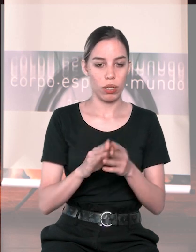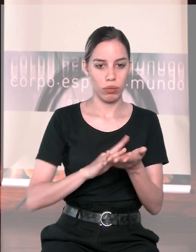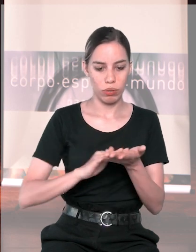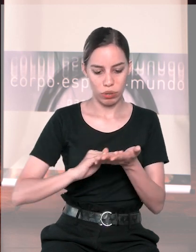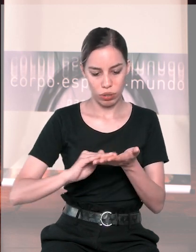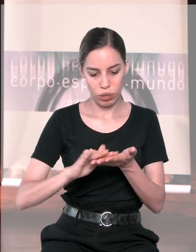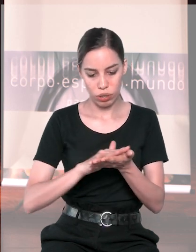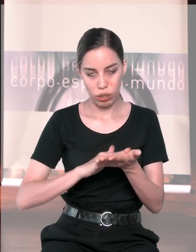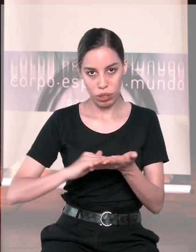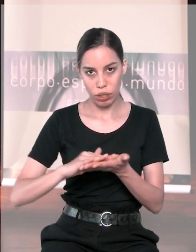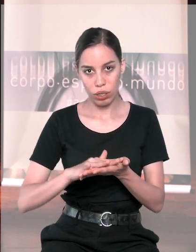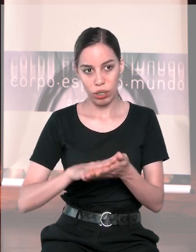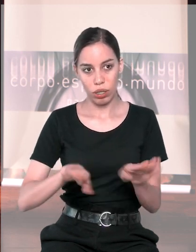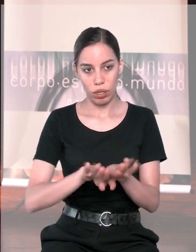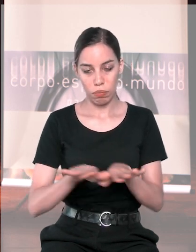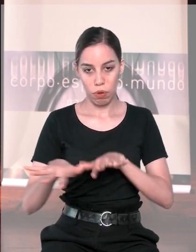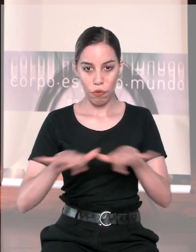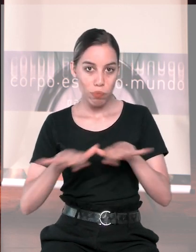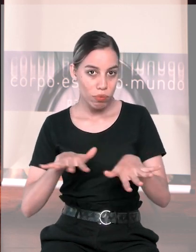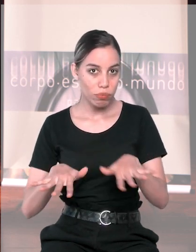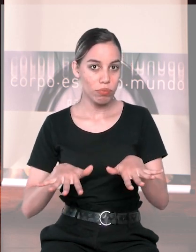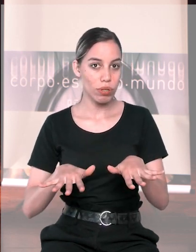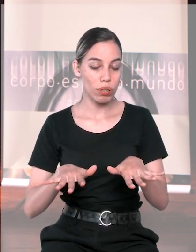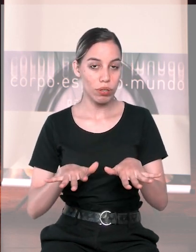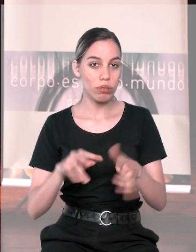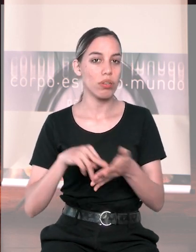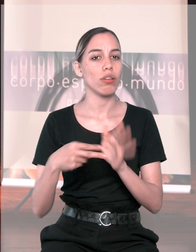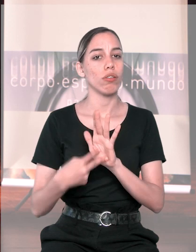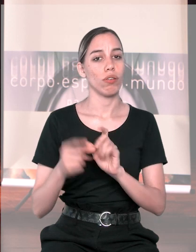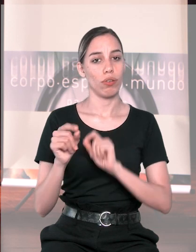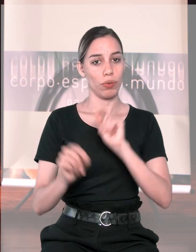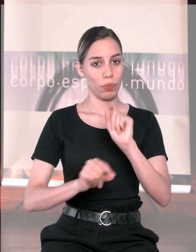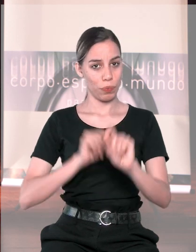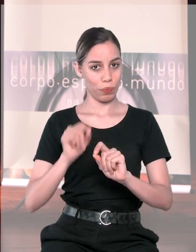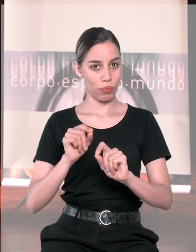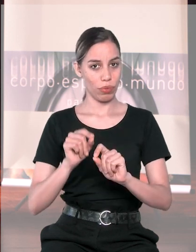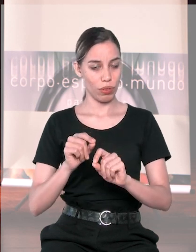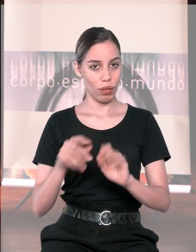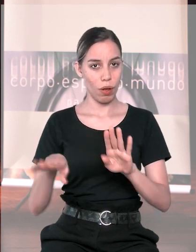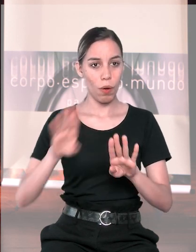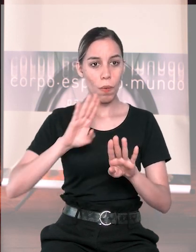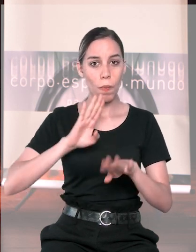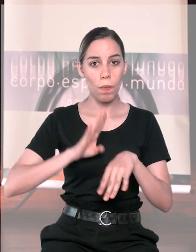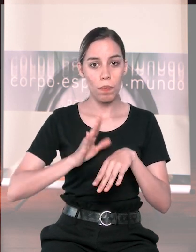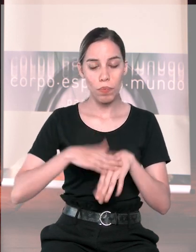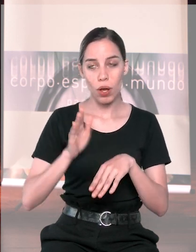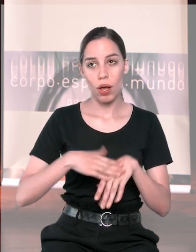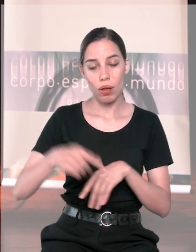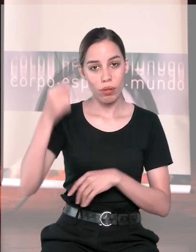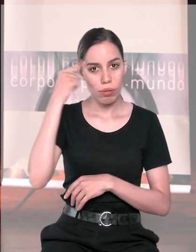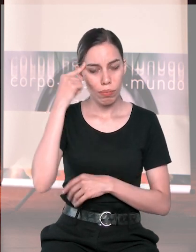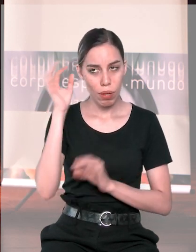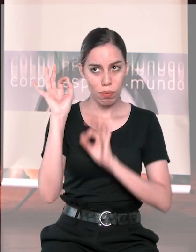acontece no modo como a gente articula os movimentos. O que significa que o próprio pensamento, ele é uma